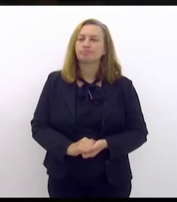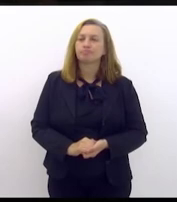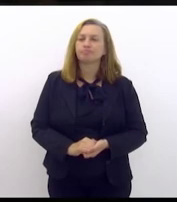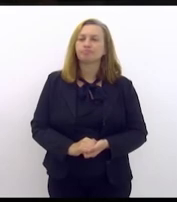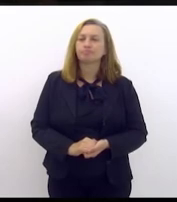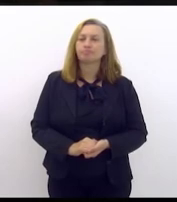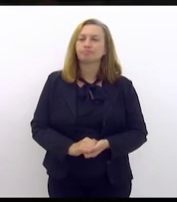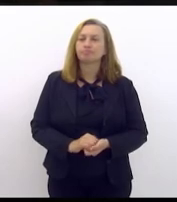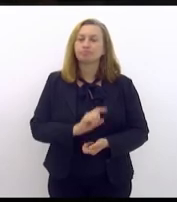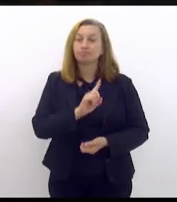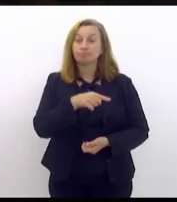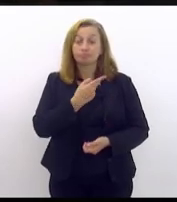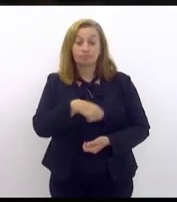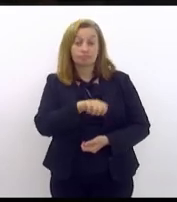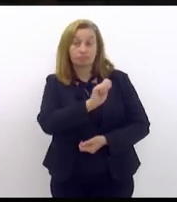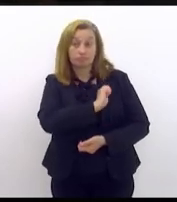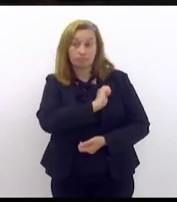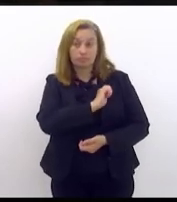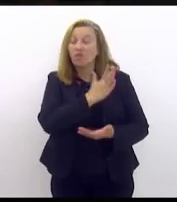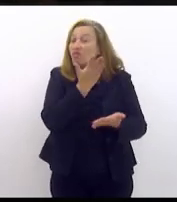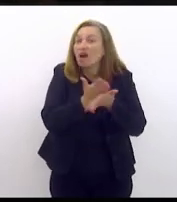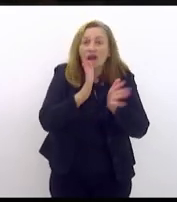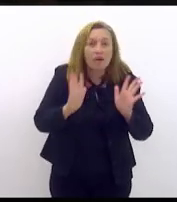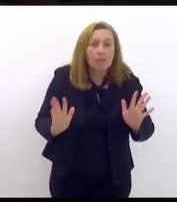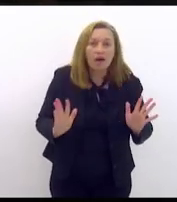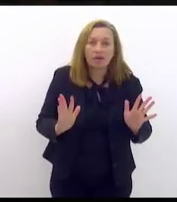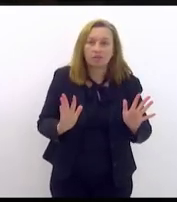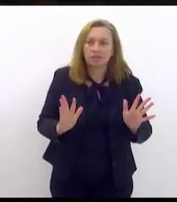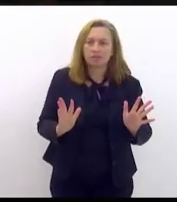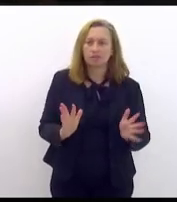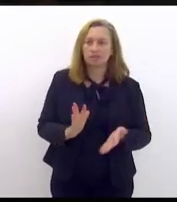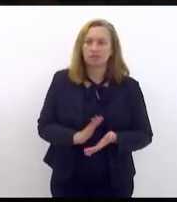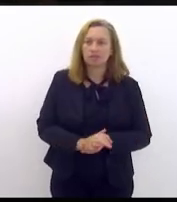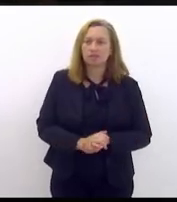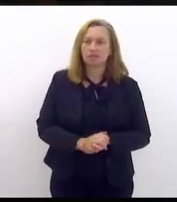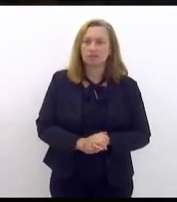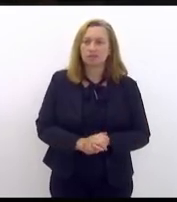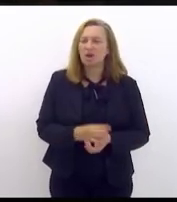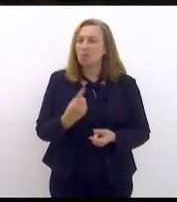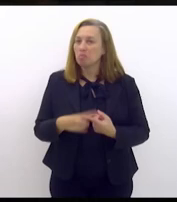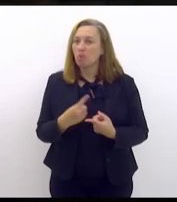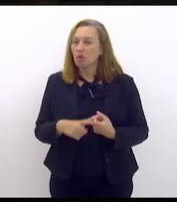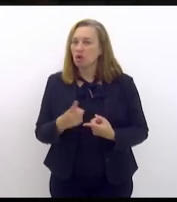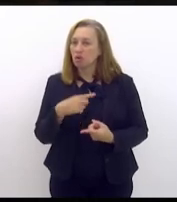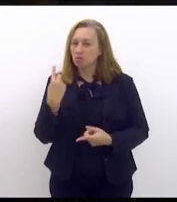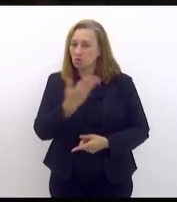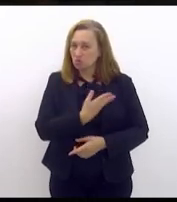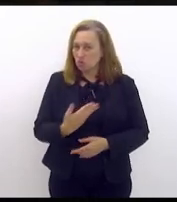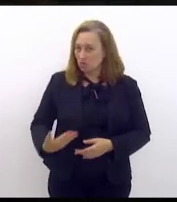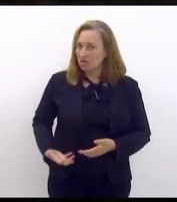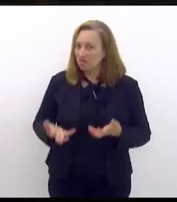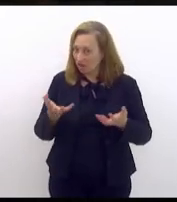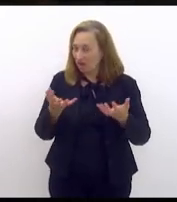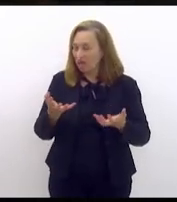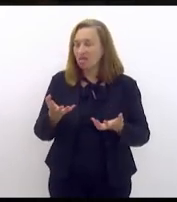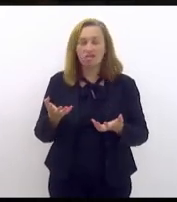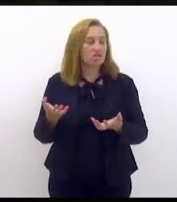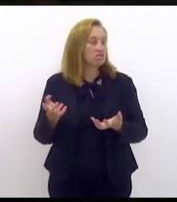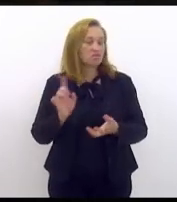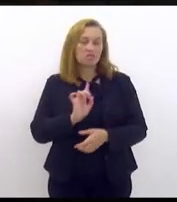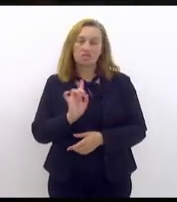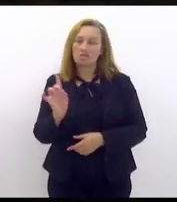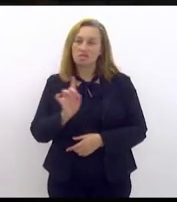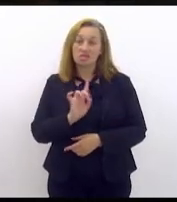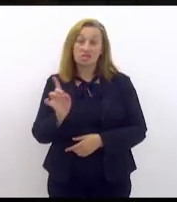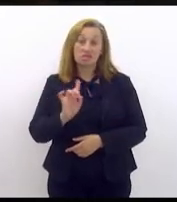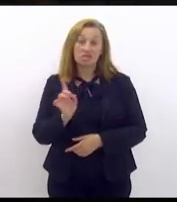renúncia fiscal vai acabar, mas não é porque os nossos governantes queiram, não. Porque aqui